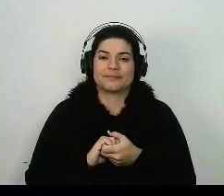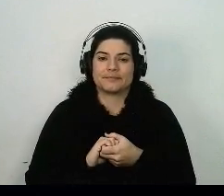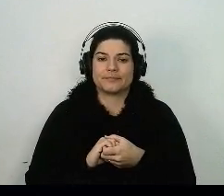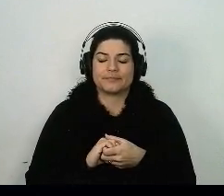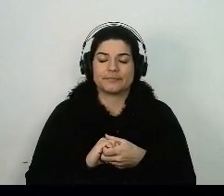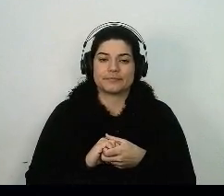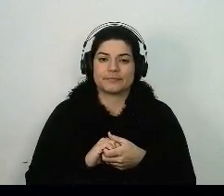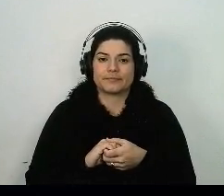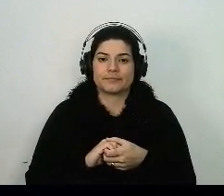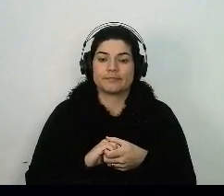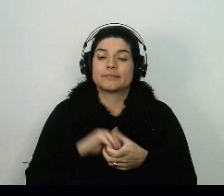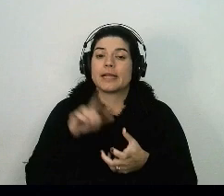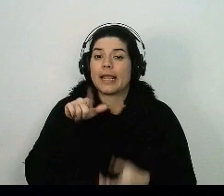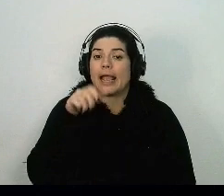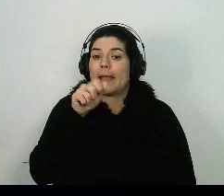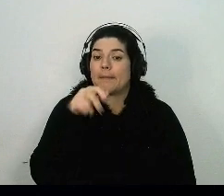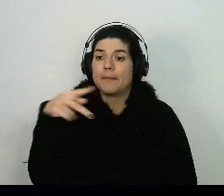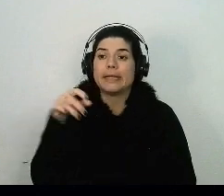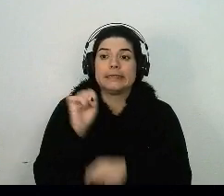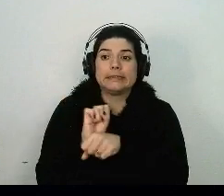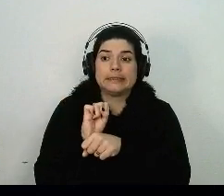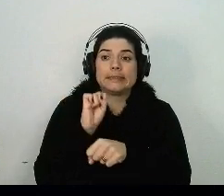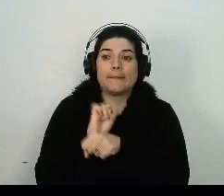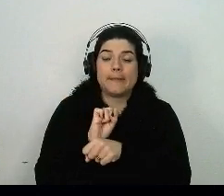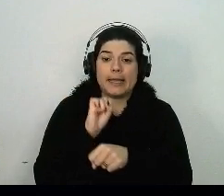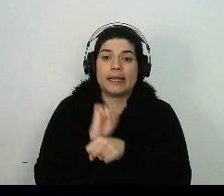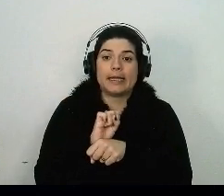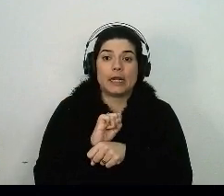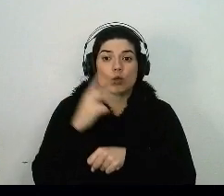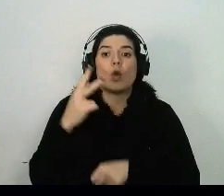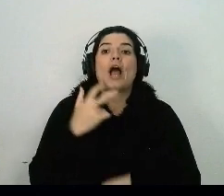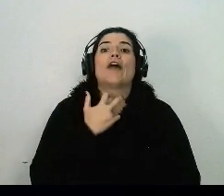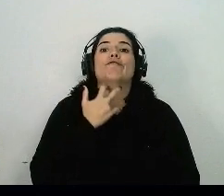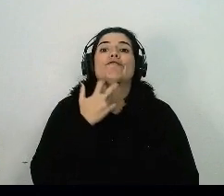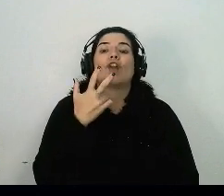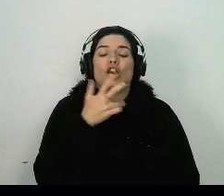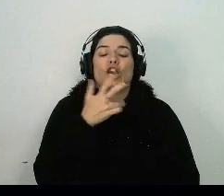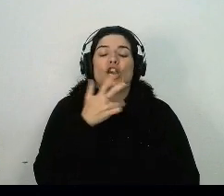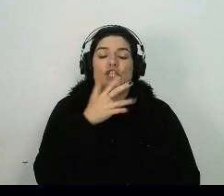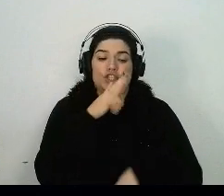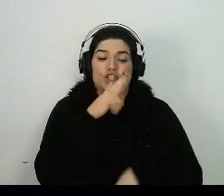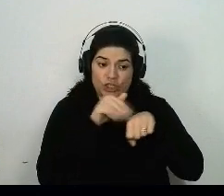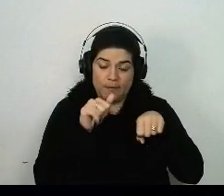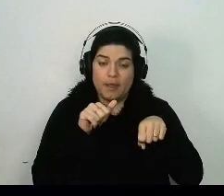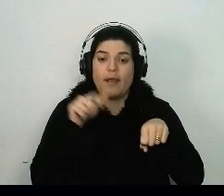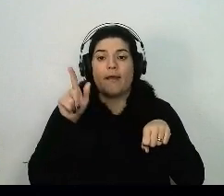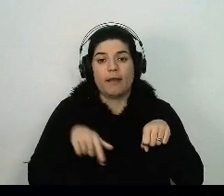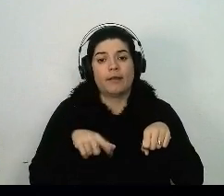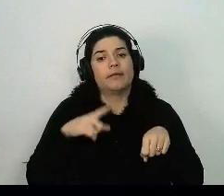um aplicativo que fica ali em espera, esperando ser acionado pela sua voz, então ele já dá esse feedback para você saber.